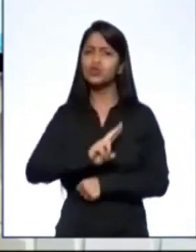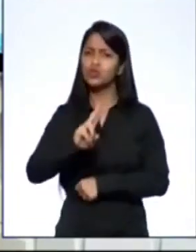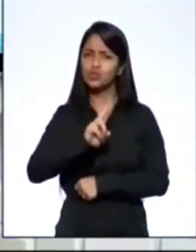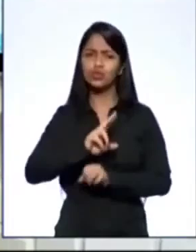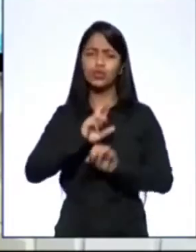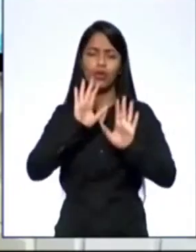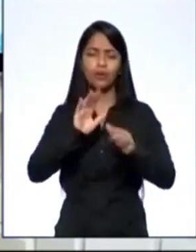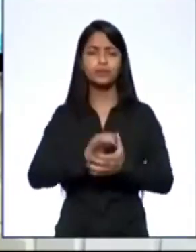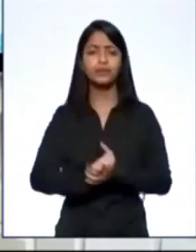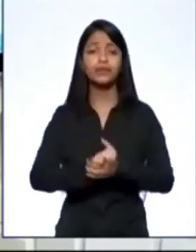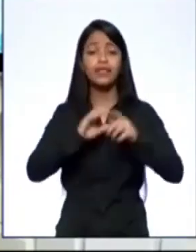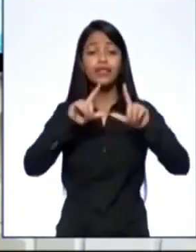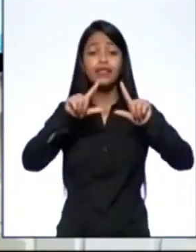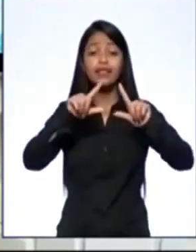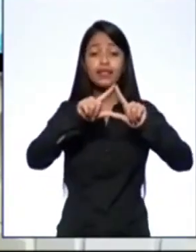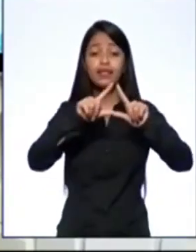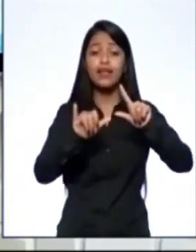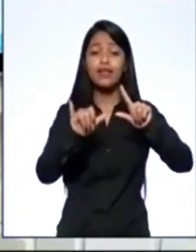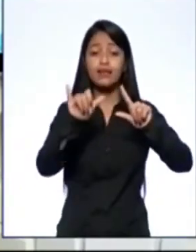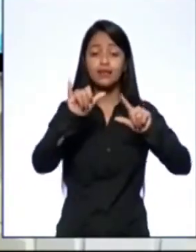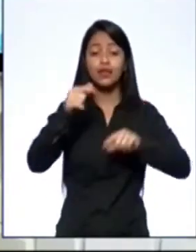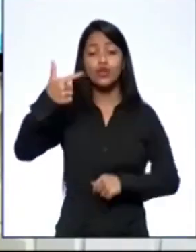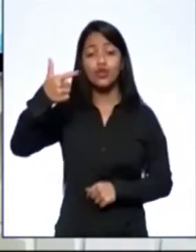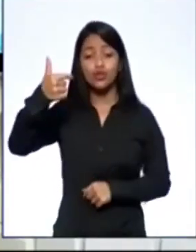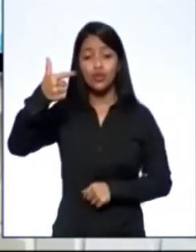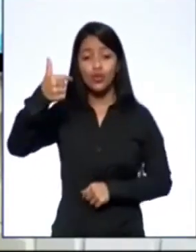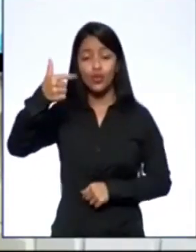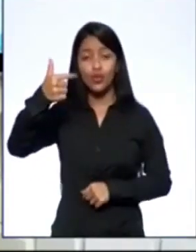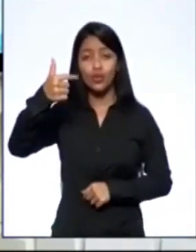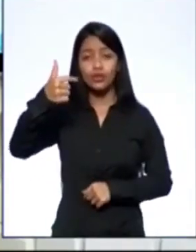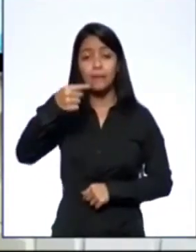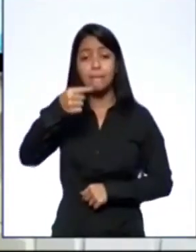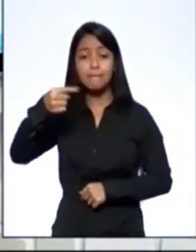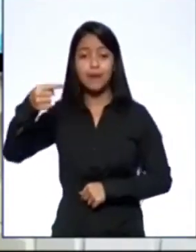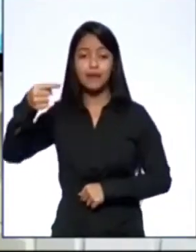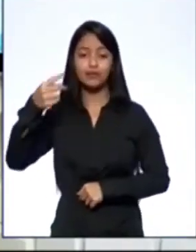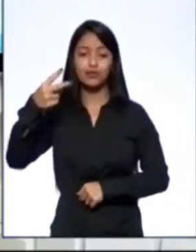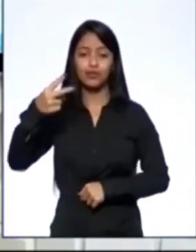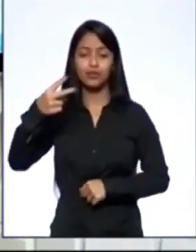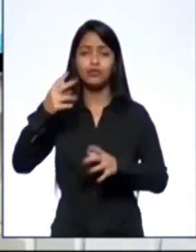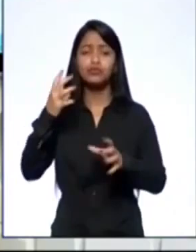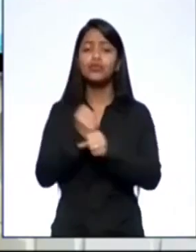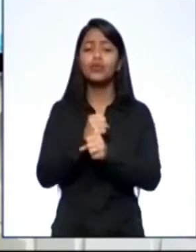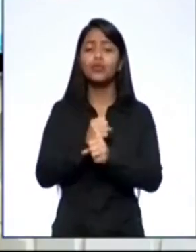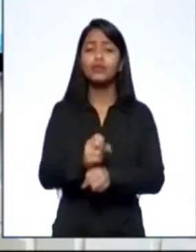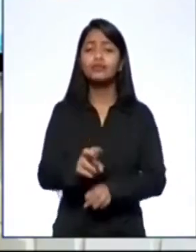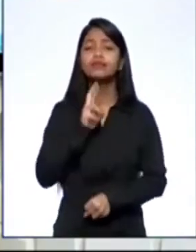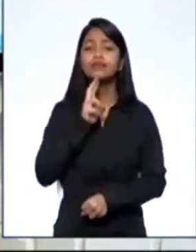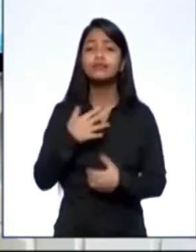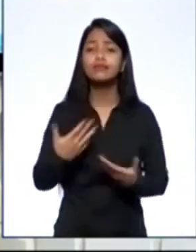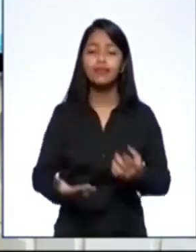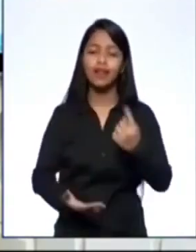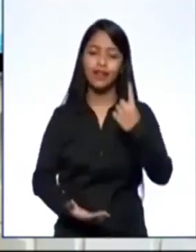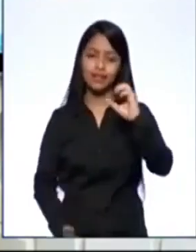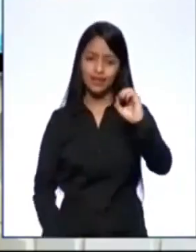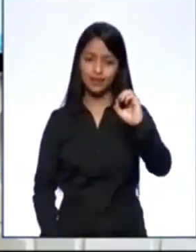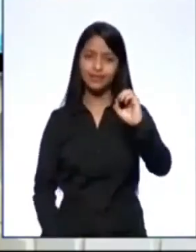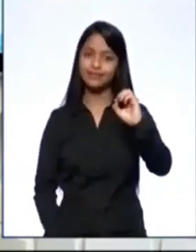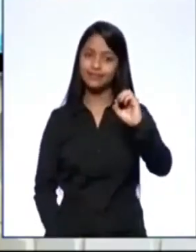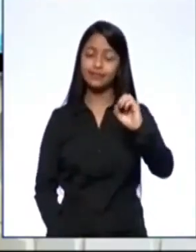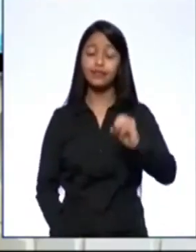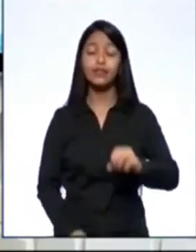venta Y 12 - 2 qualquer 12 - 2010